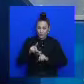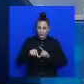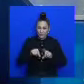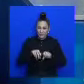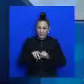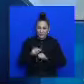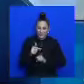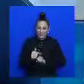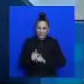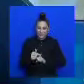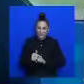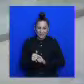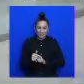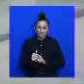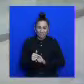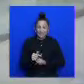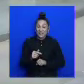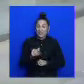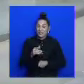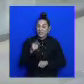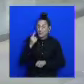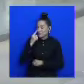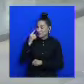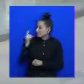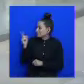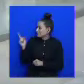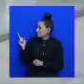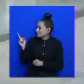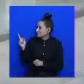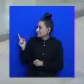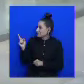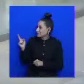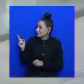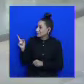7. E agora temos a bola para a coluna 4.